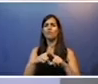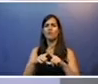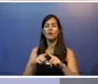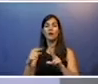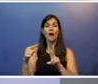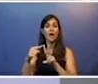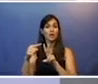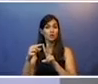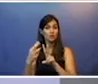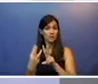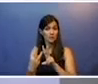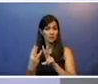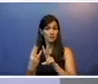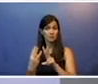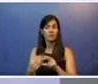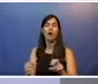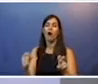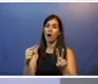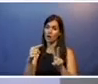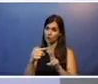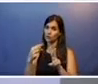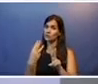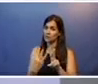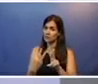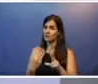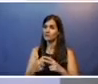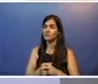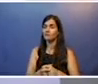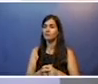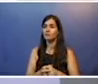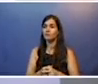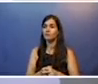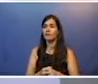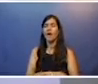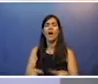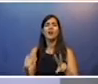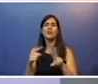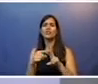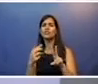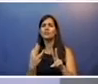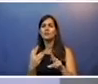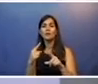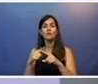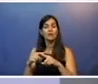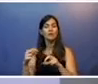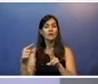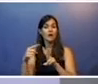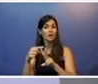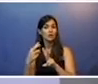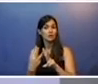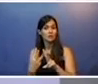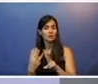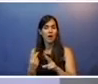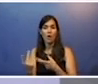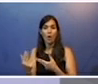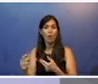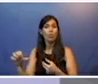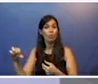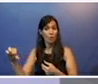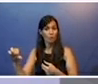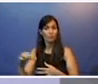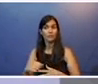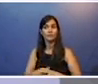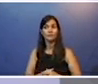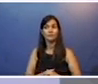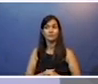3 dá raiz de 3, e raiz de 3 vezes raiz de 3 dá raiz de 9. Extraindo a raiz